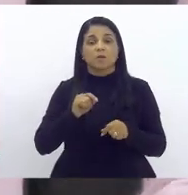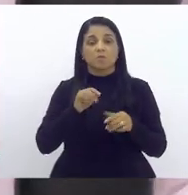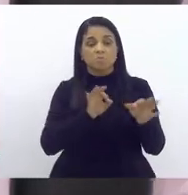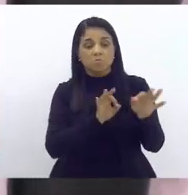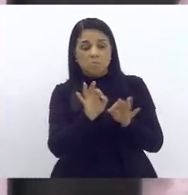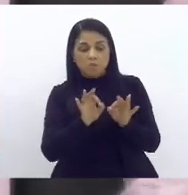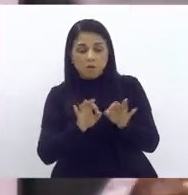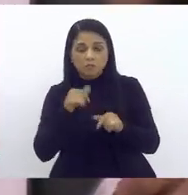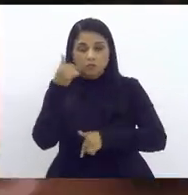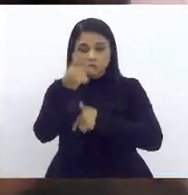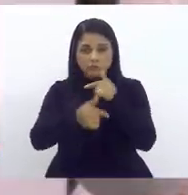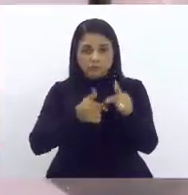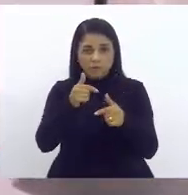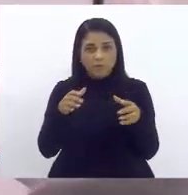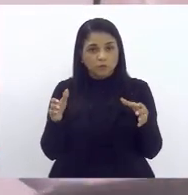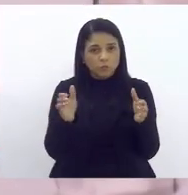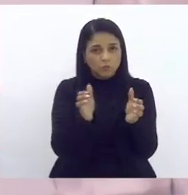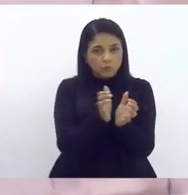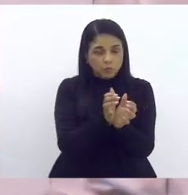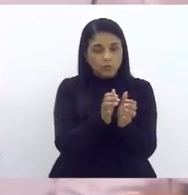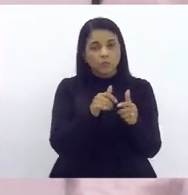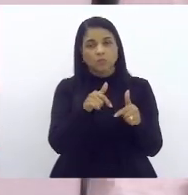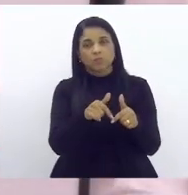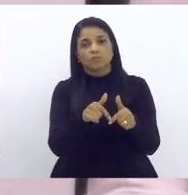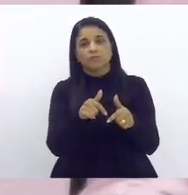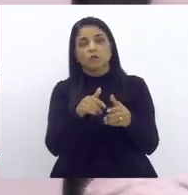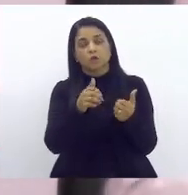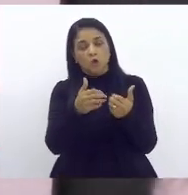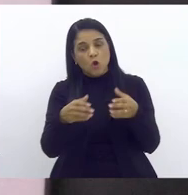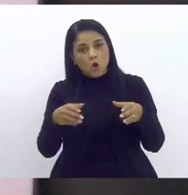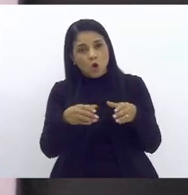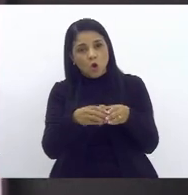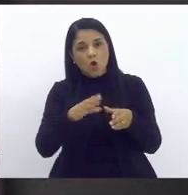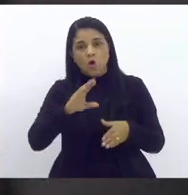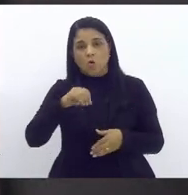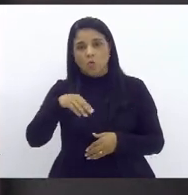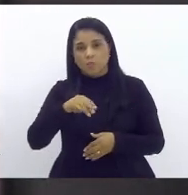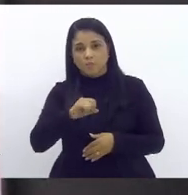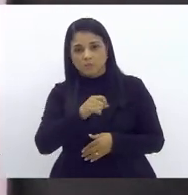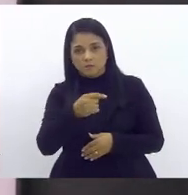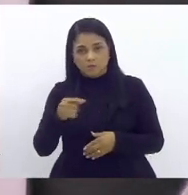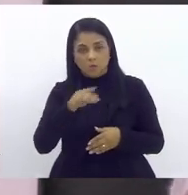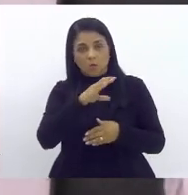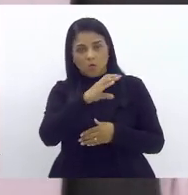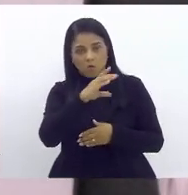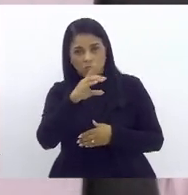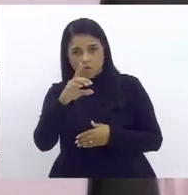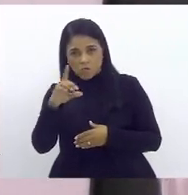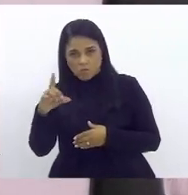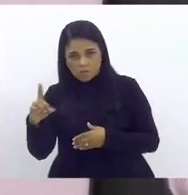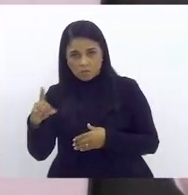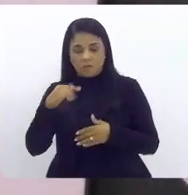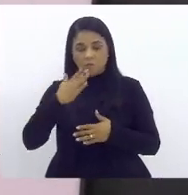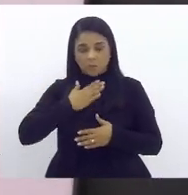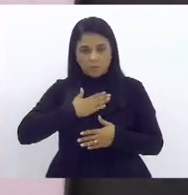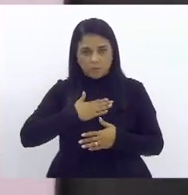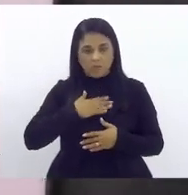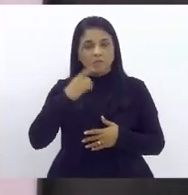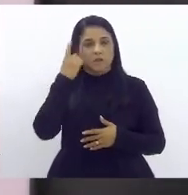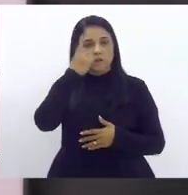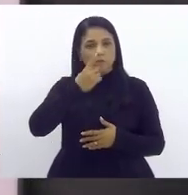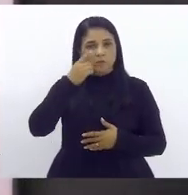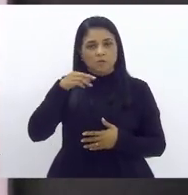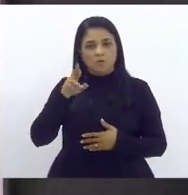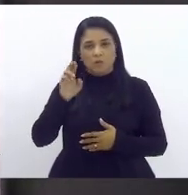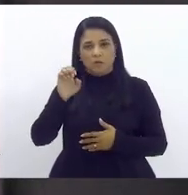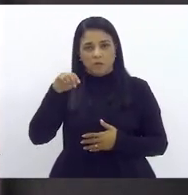de trabalho do nosso grupo, da nossa subcomissão, que é coordenada por mim, pelo deputado